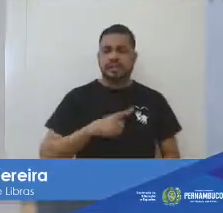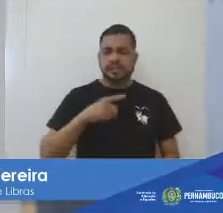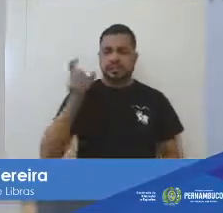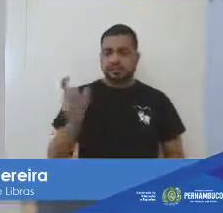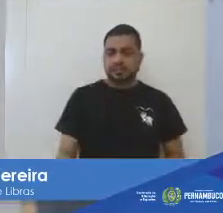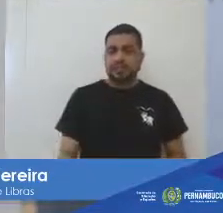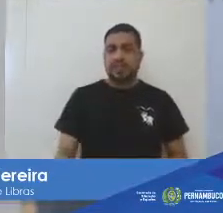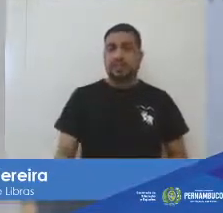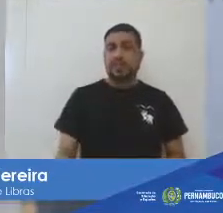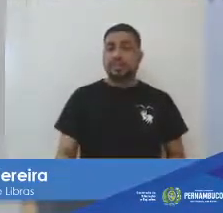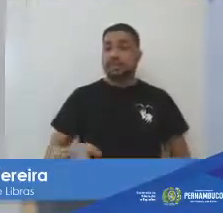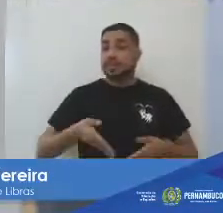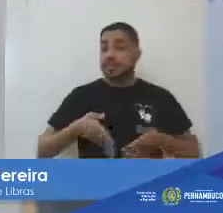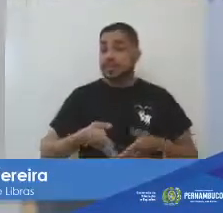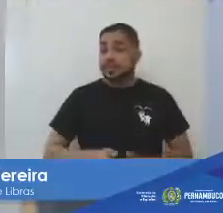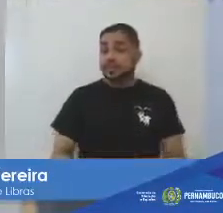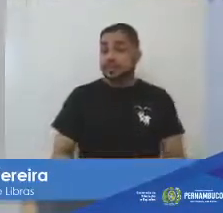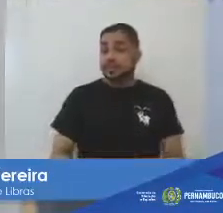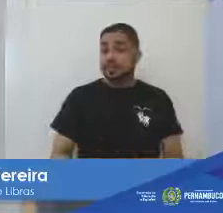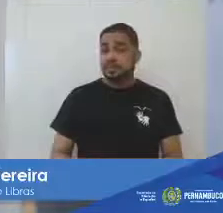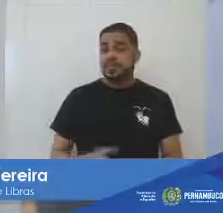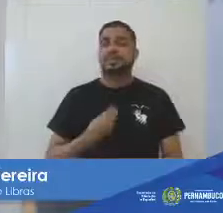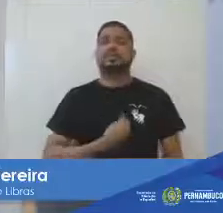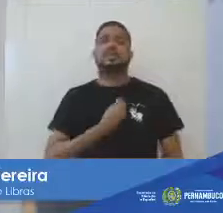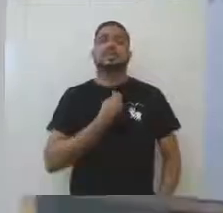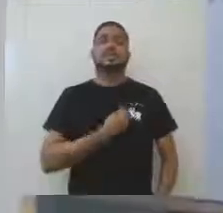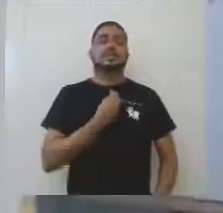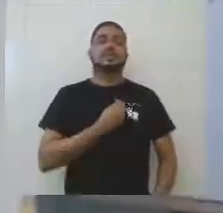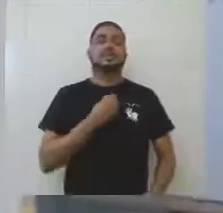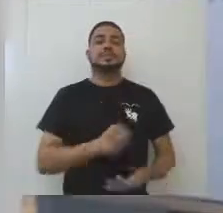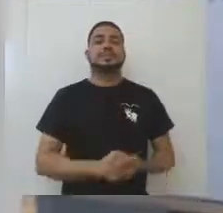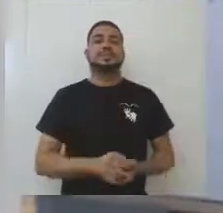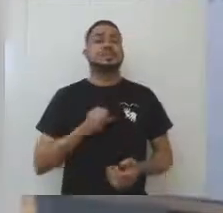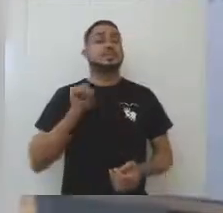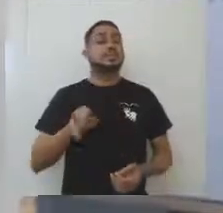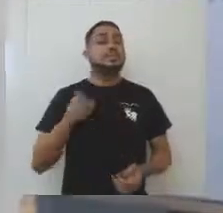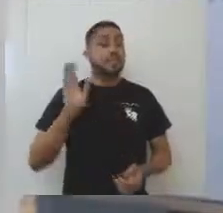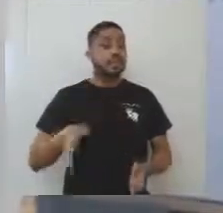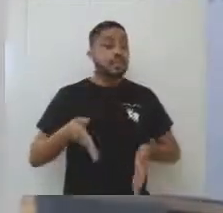condição, nasceu, ele tá vivo. Se ele já